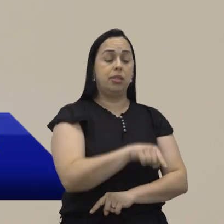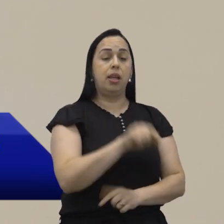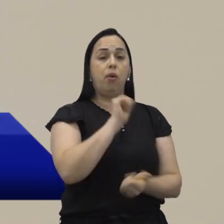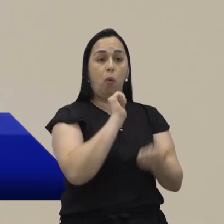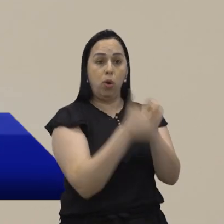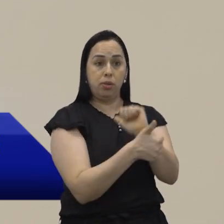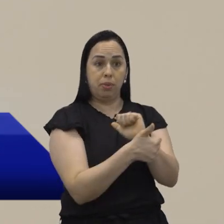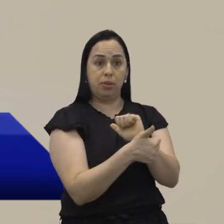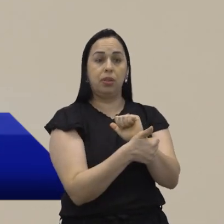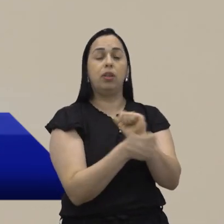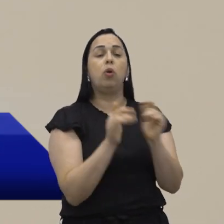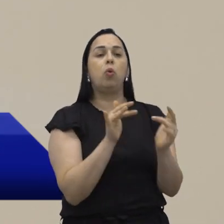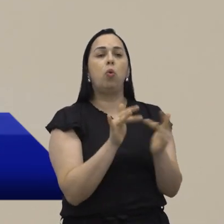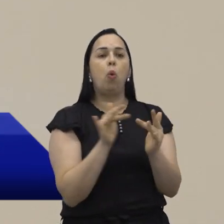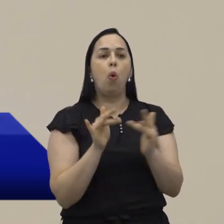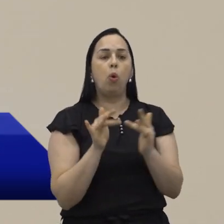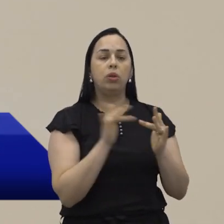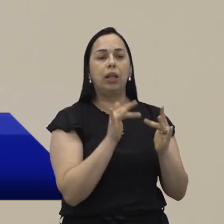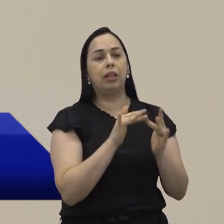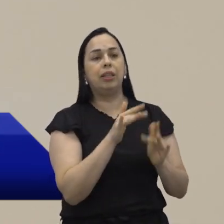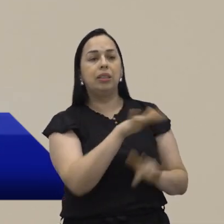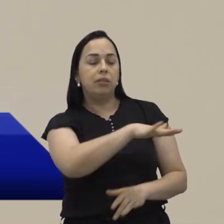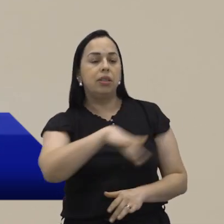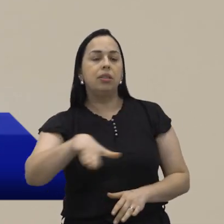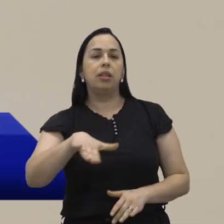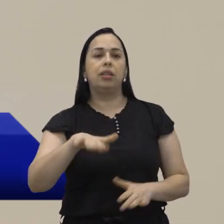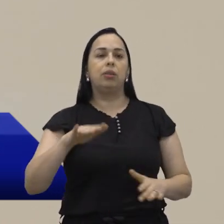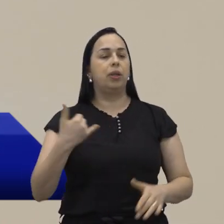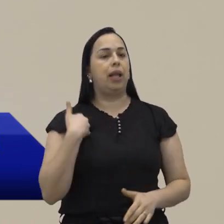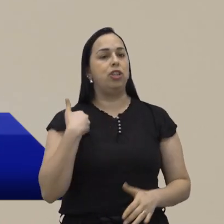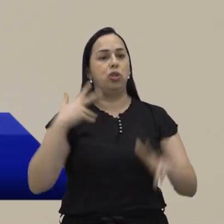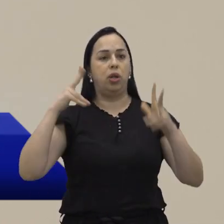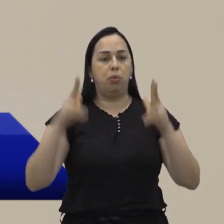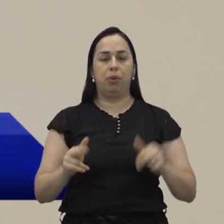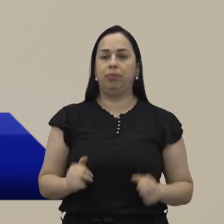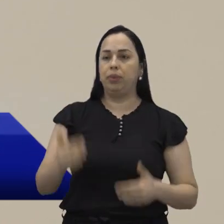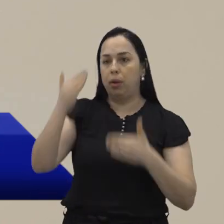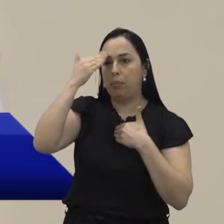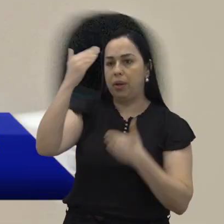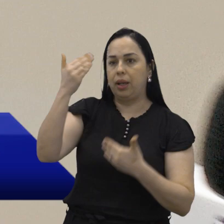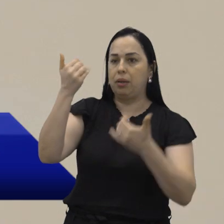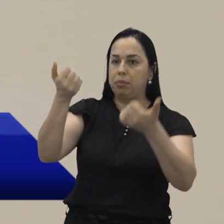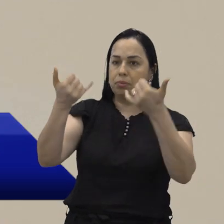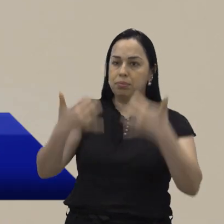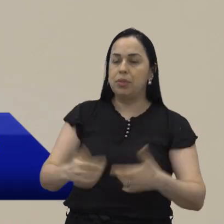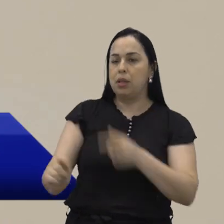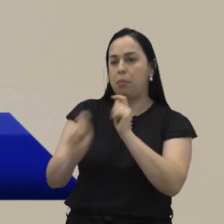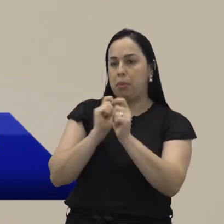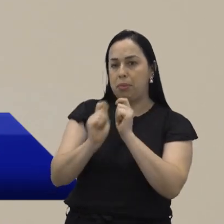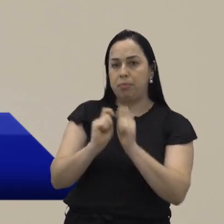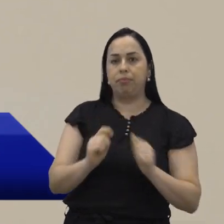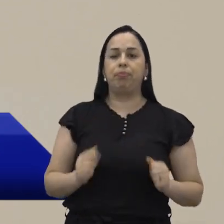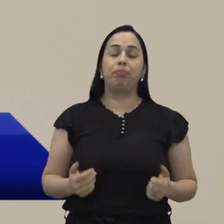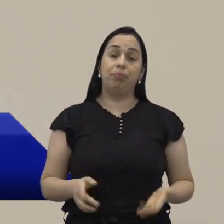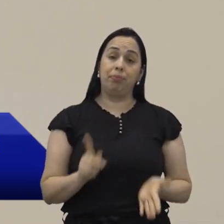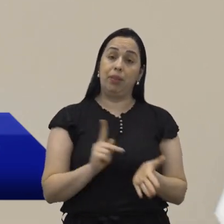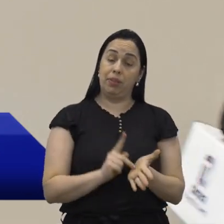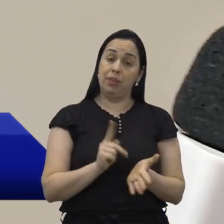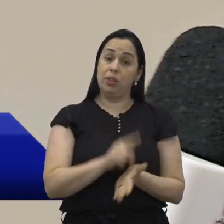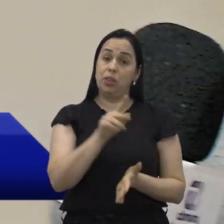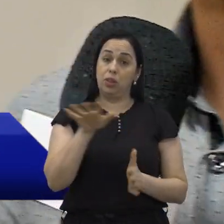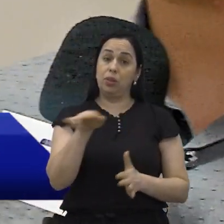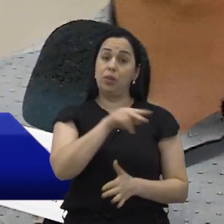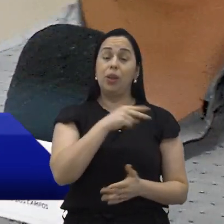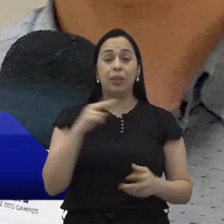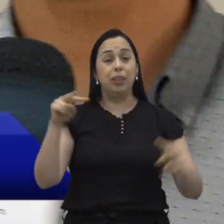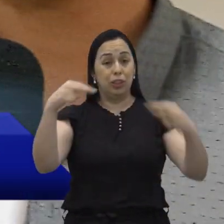de esporte, preferencialmente com outras crianças que têm a mesma faixa etária para evitar acidentes. Muito obrigado, Tamira, pela sua entrevista.